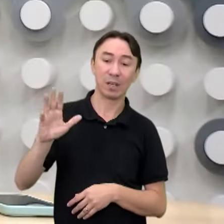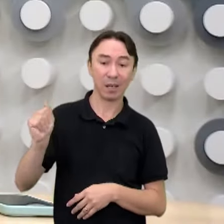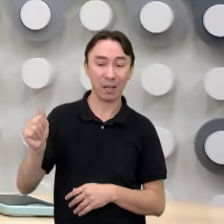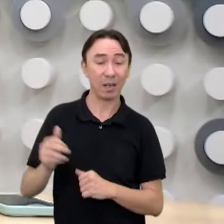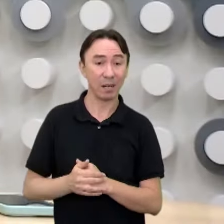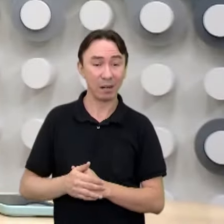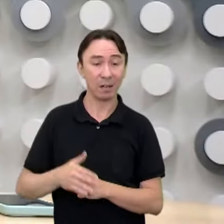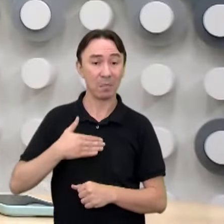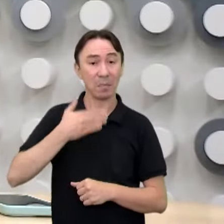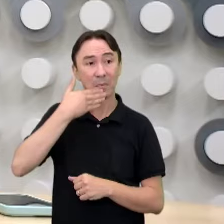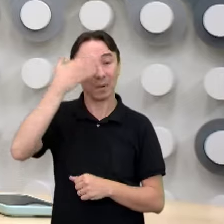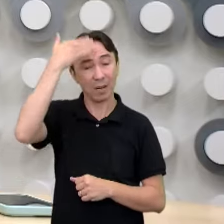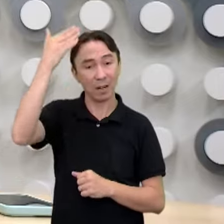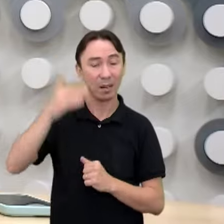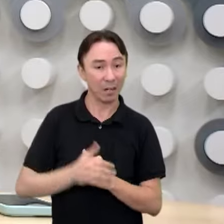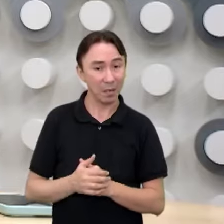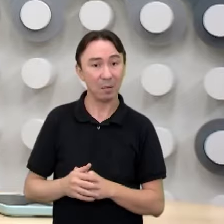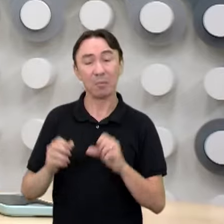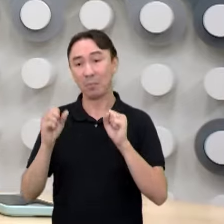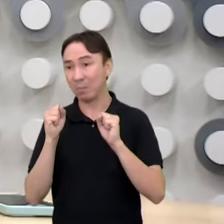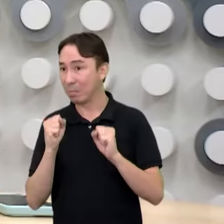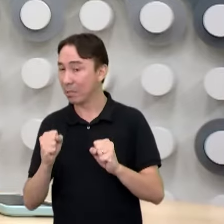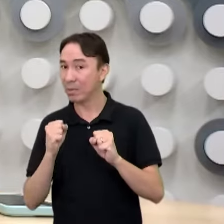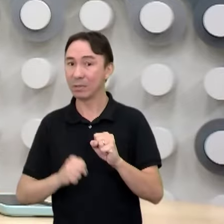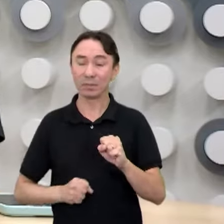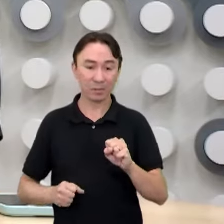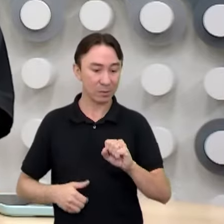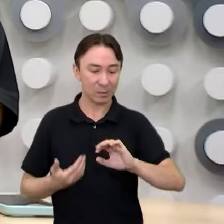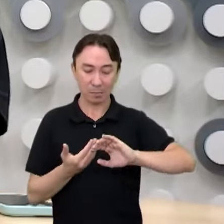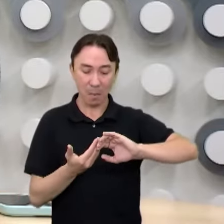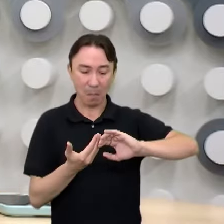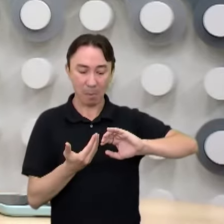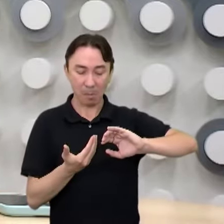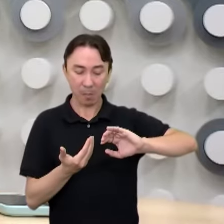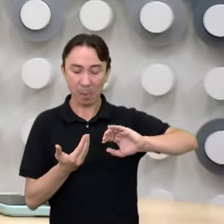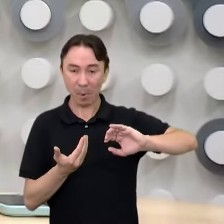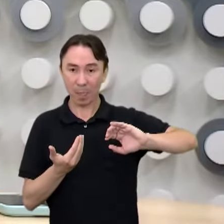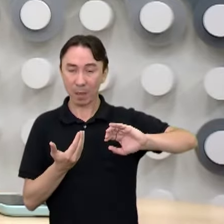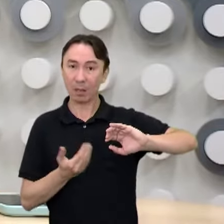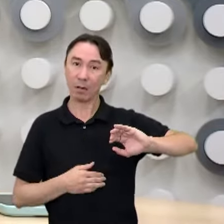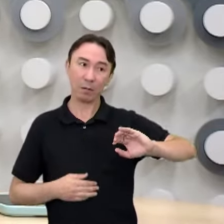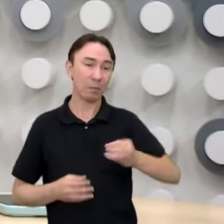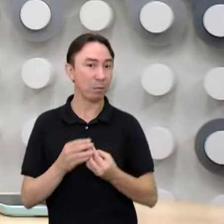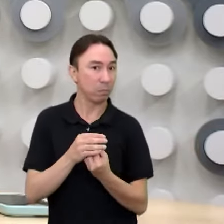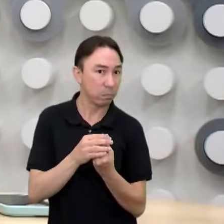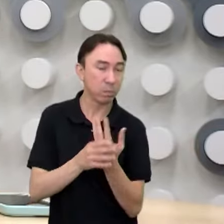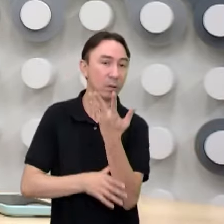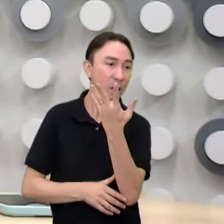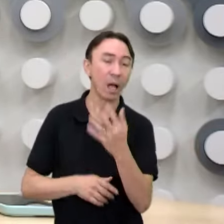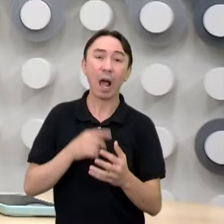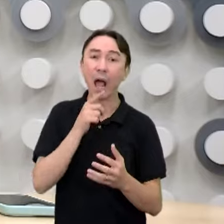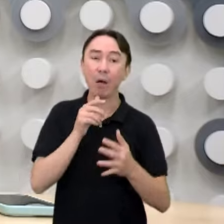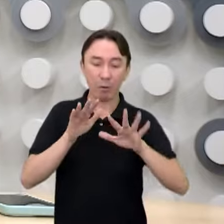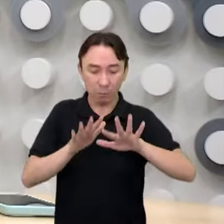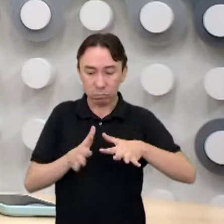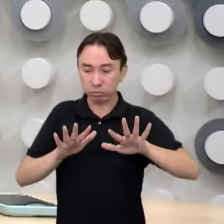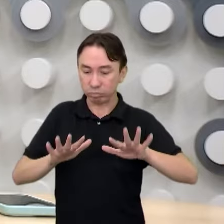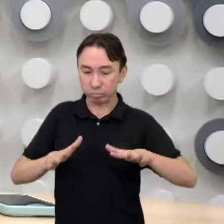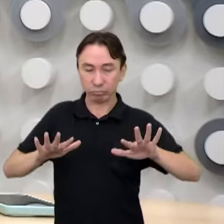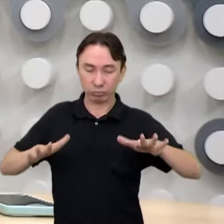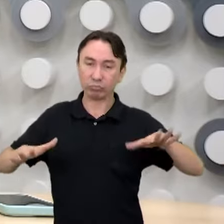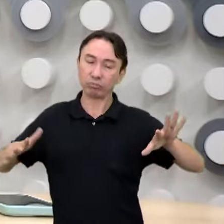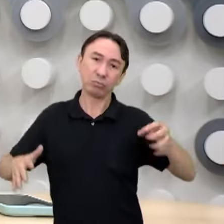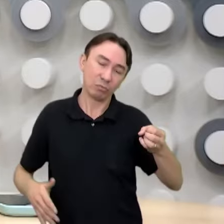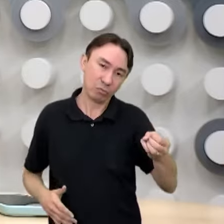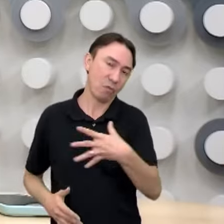até um novo mar lá, né? Ou até, sei lá, um oceano, dependendo desse afastamento. Isso aí logicamente vai levar